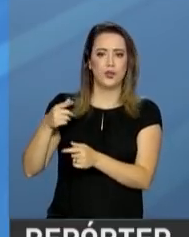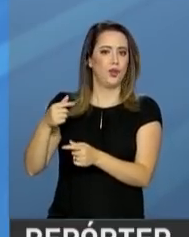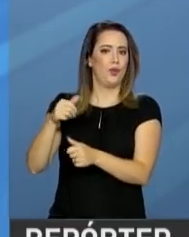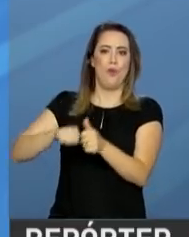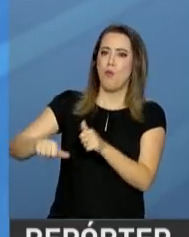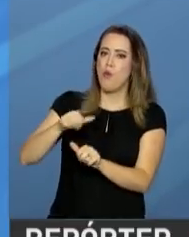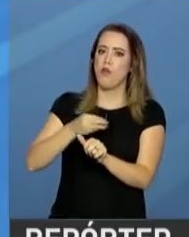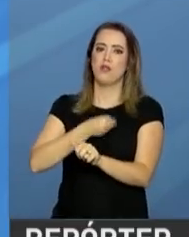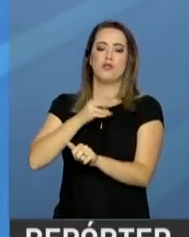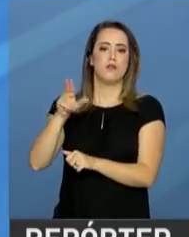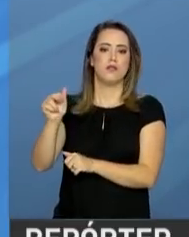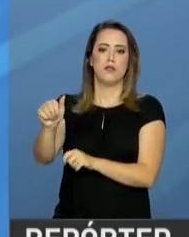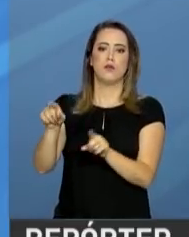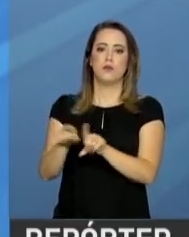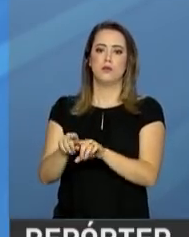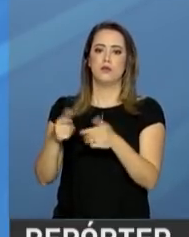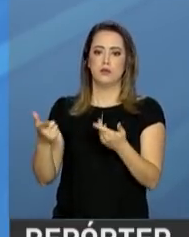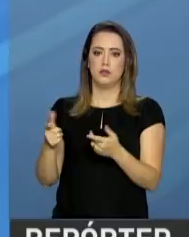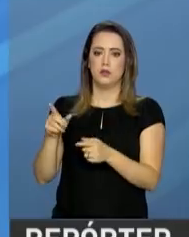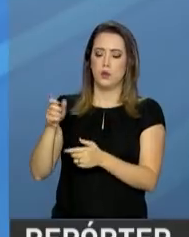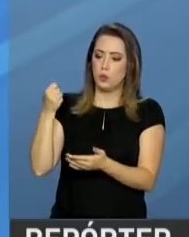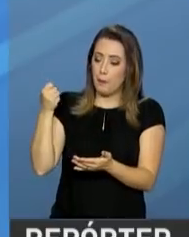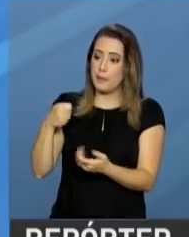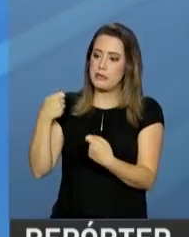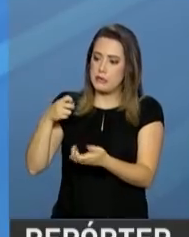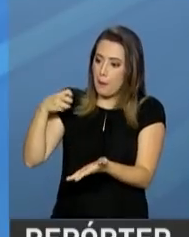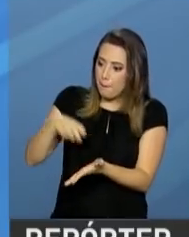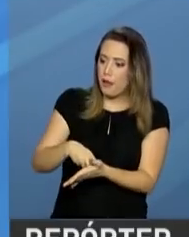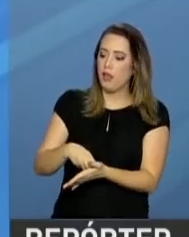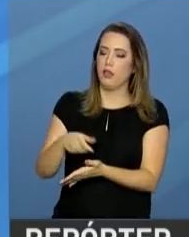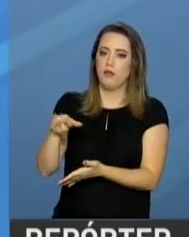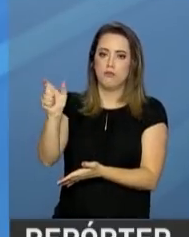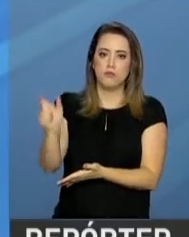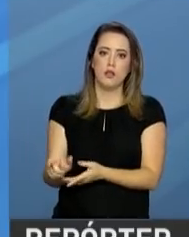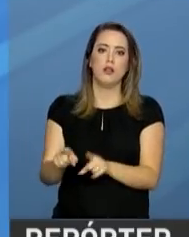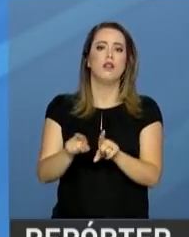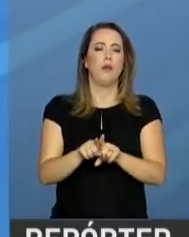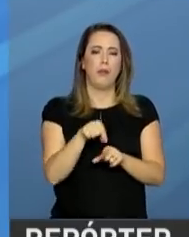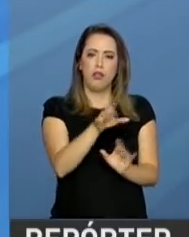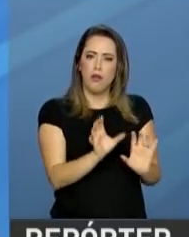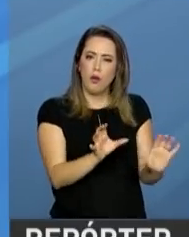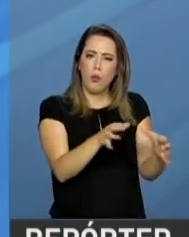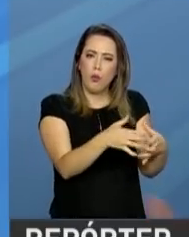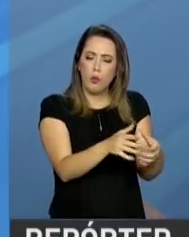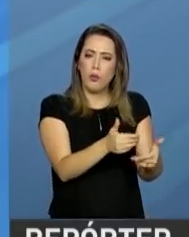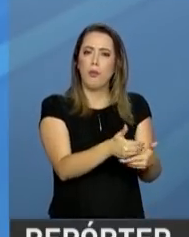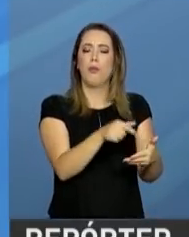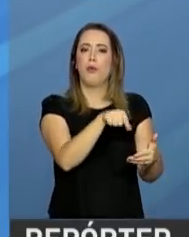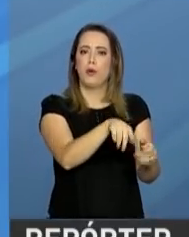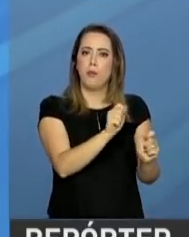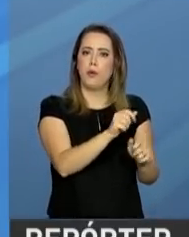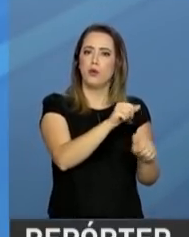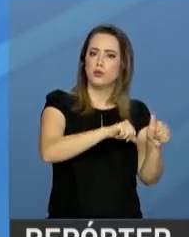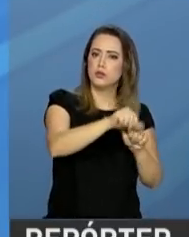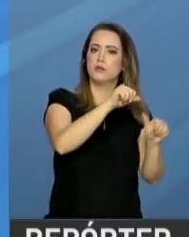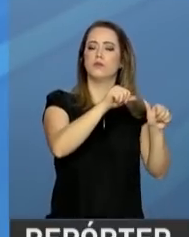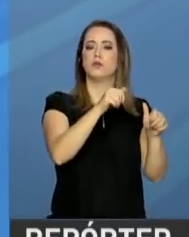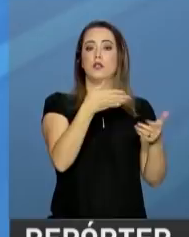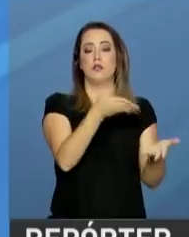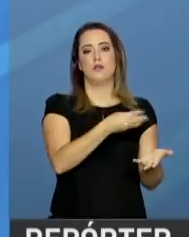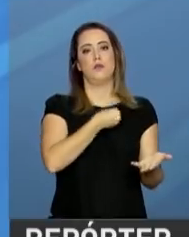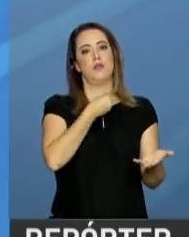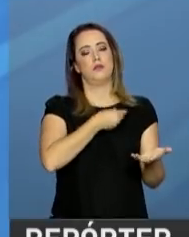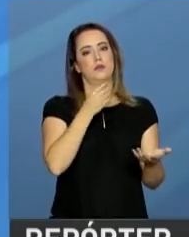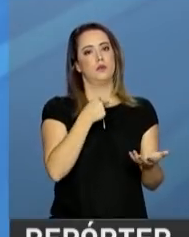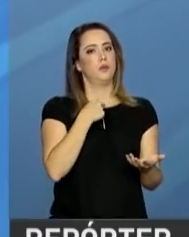duramente punidos duramente punidos existem também aqueles que nós podemos recuperar e nós